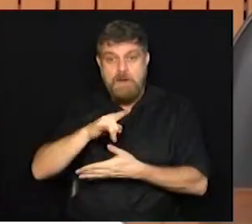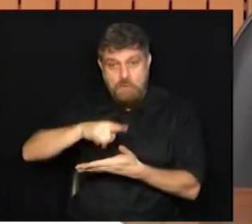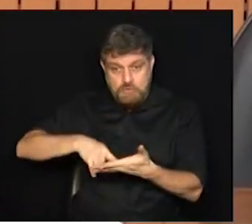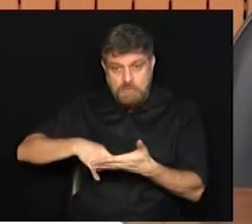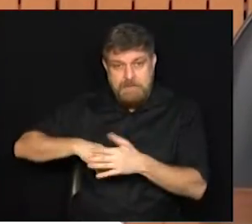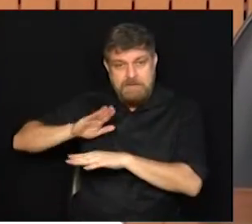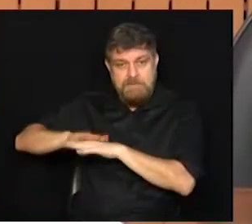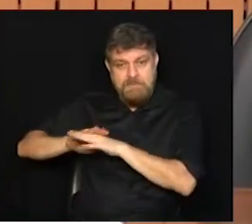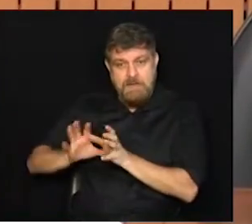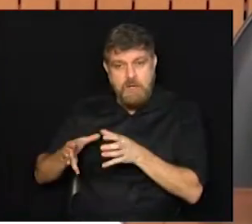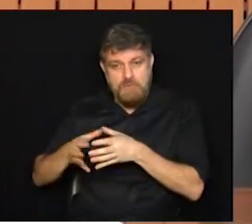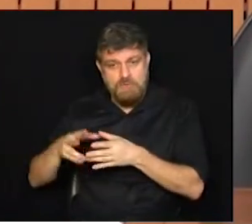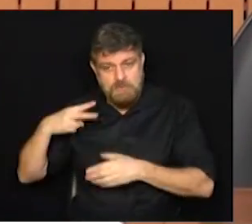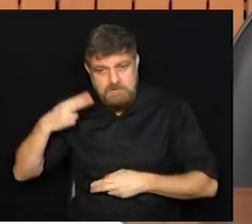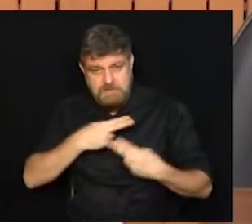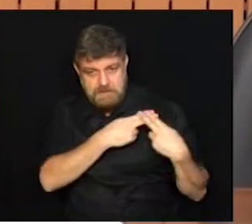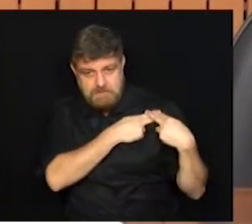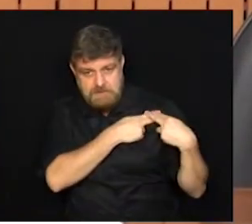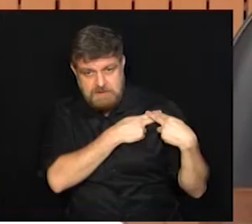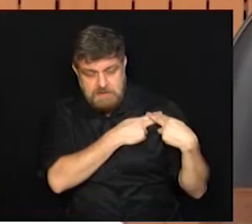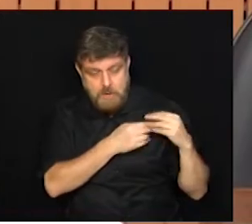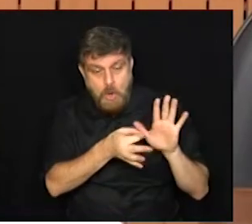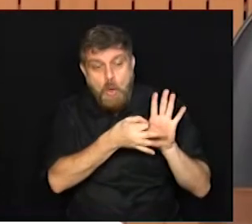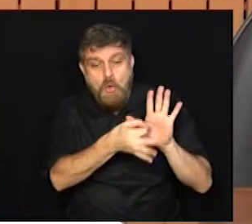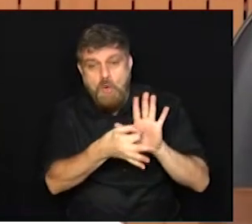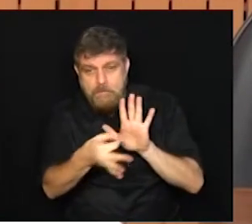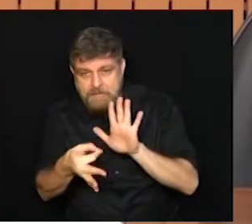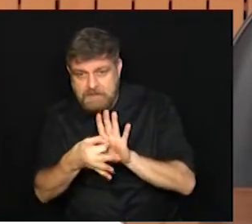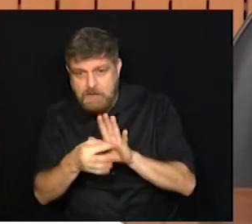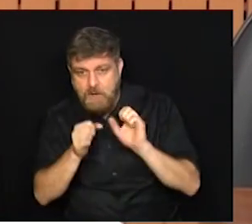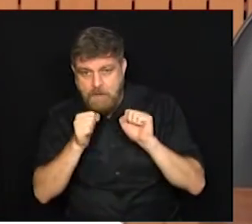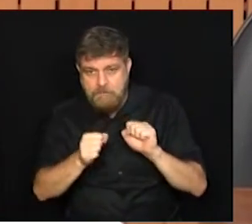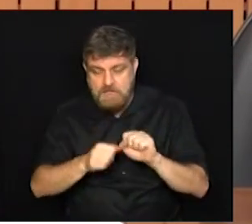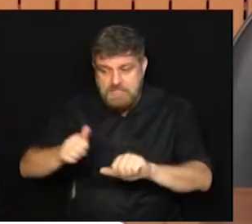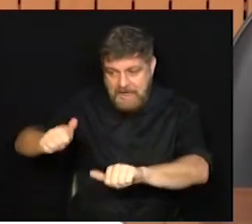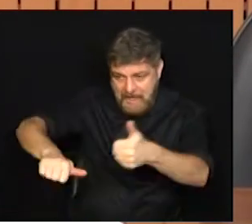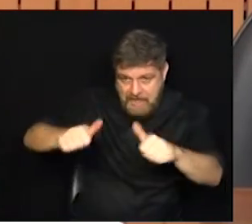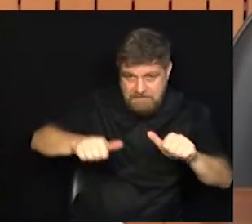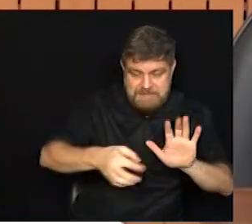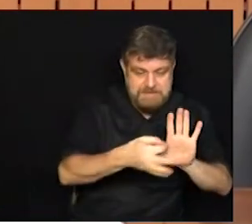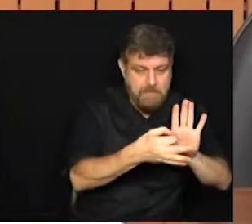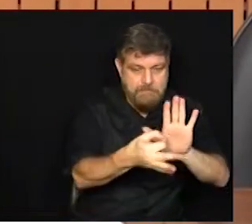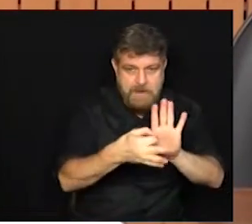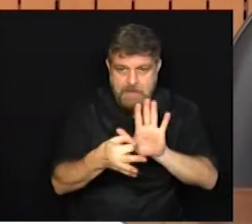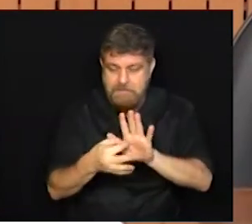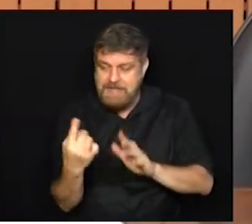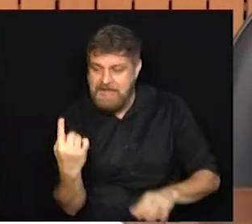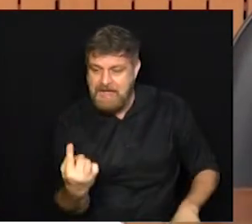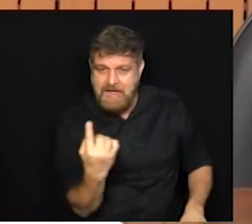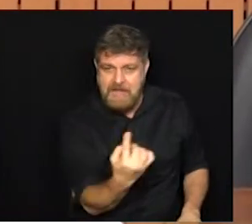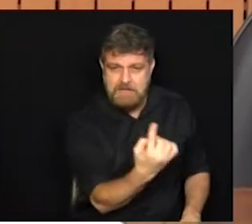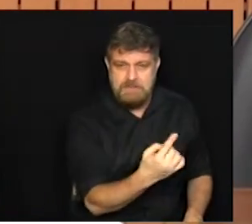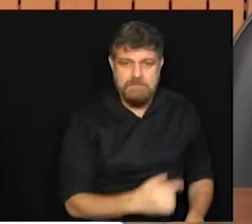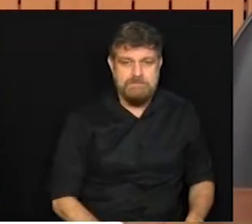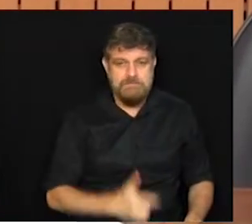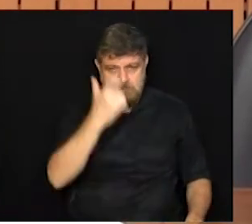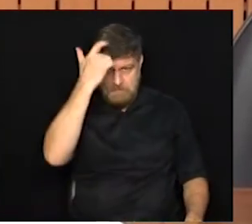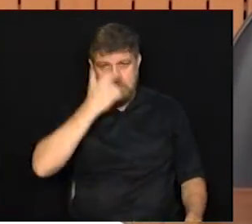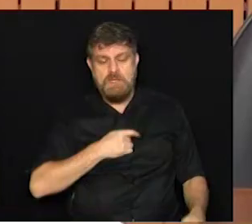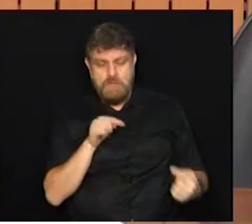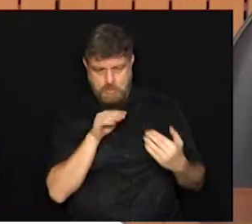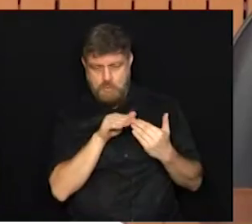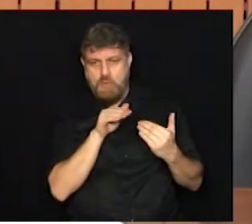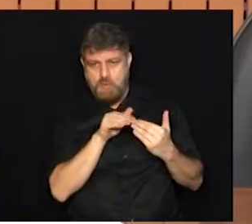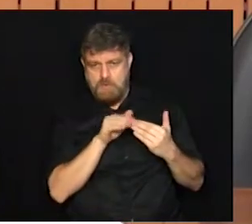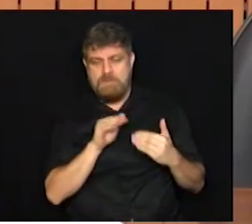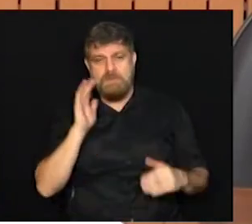comissão. O que vocês acham? Submeto aí a apreciação dos vereadores. Eu tô de acordo, vereador Rossini,